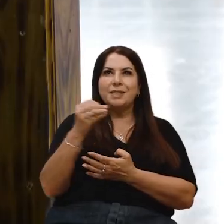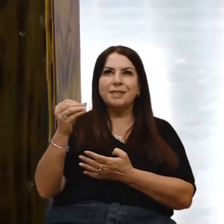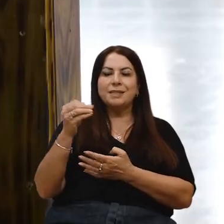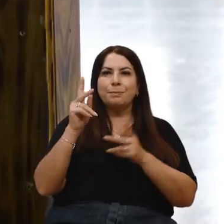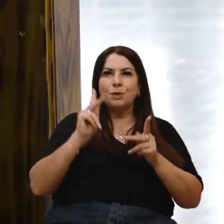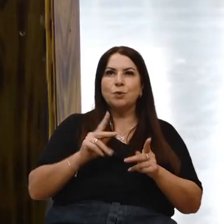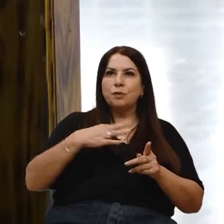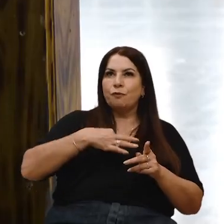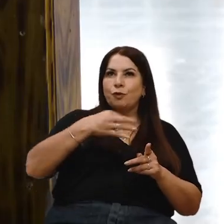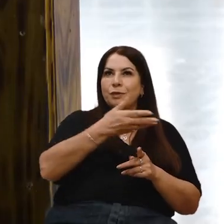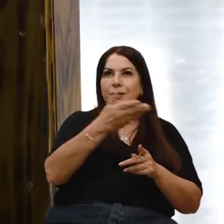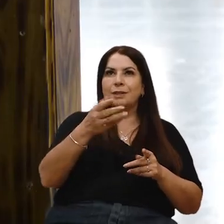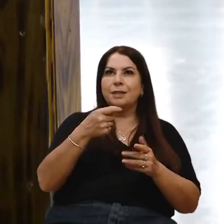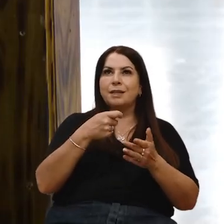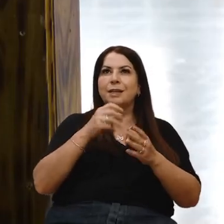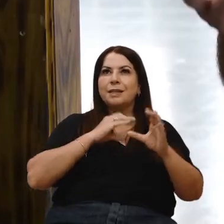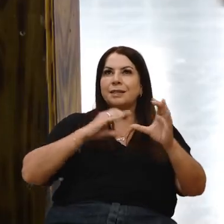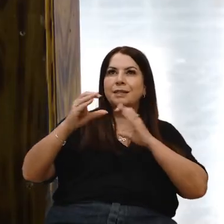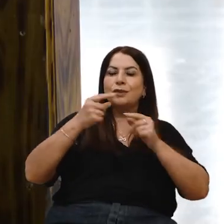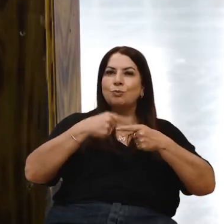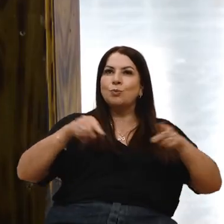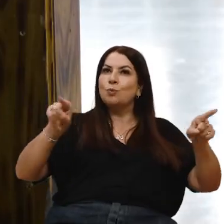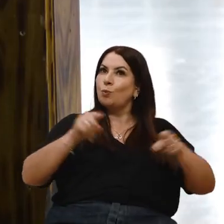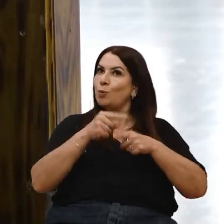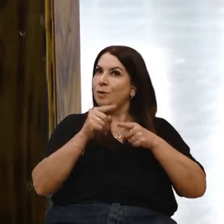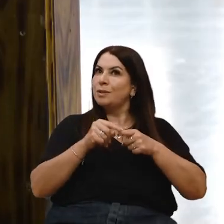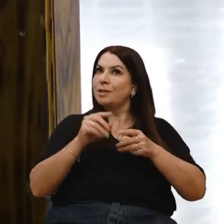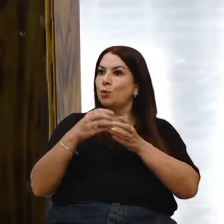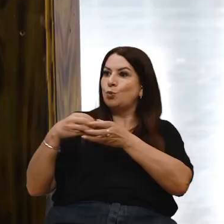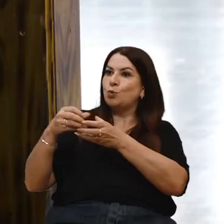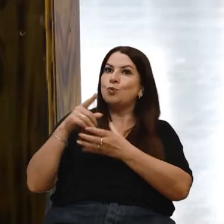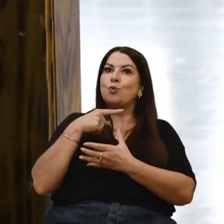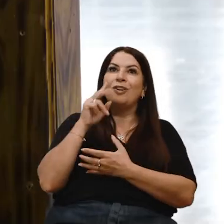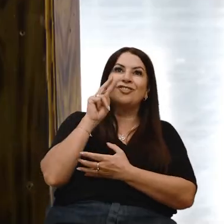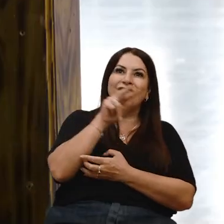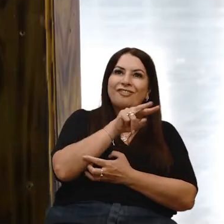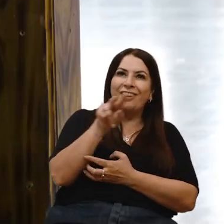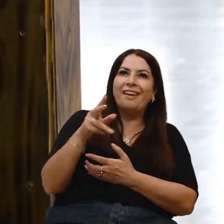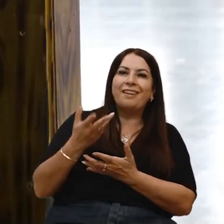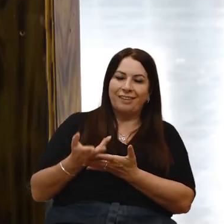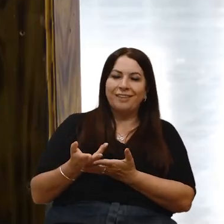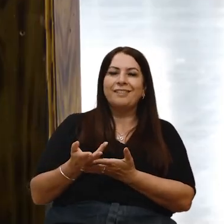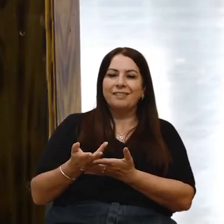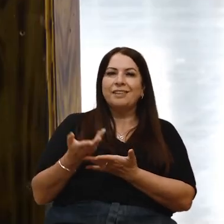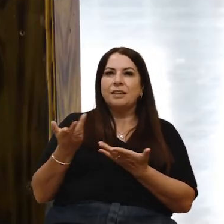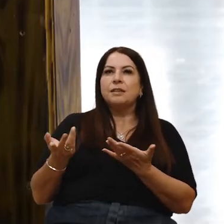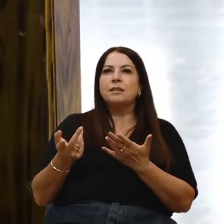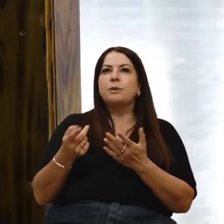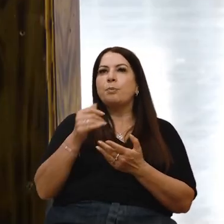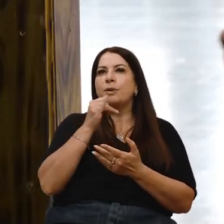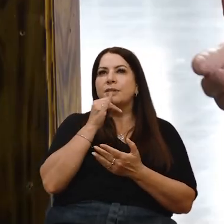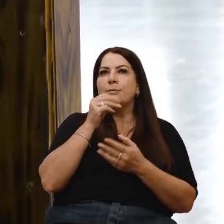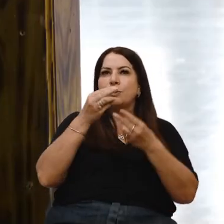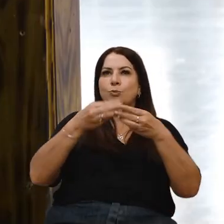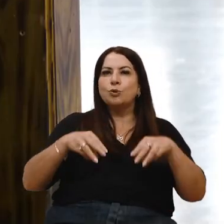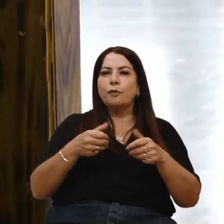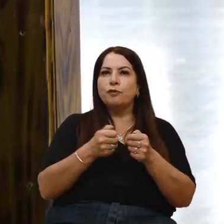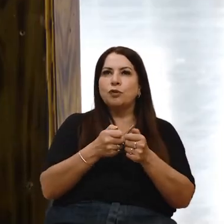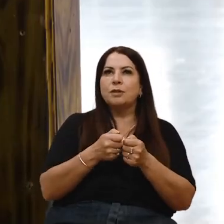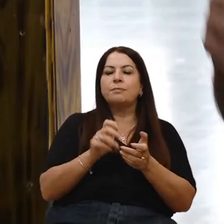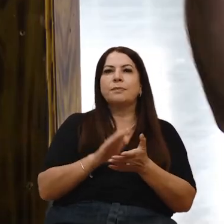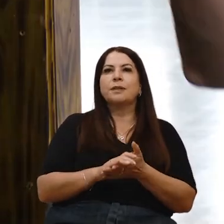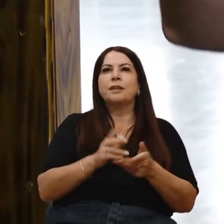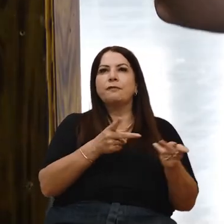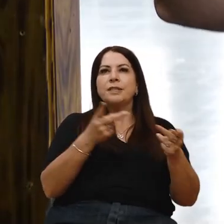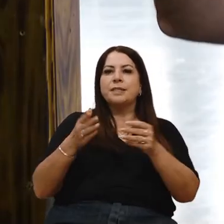1.600 figurantes que estão desfilando, cantando música e dançando, que é o que o turista gosta de ver. E então por exemplo, tu falou do Museu do